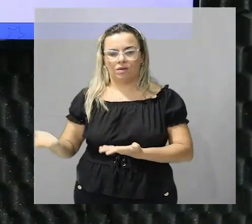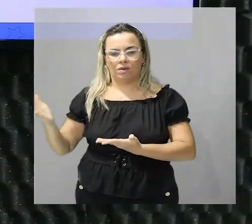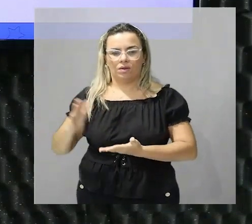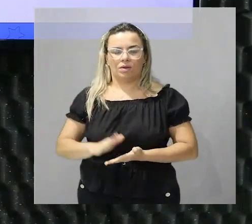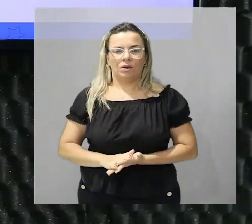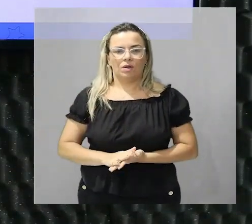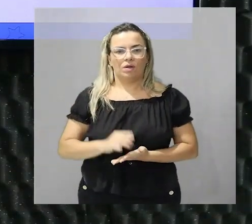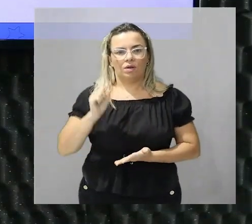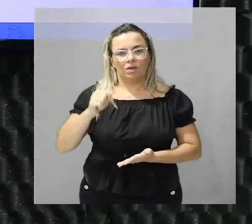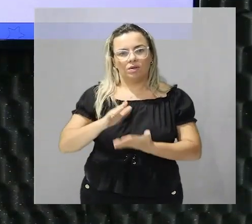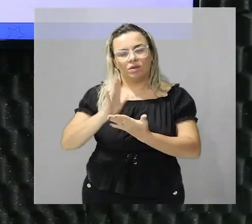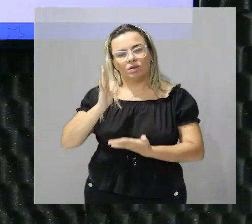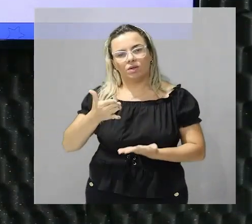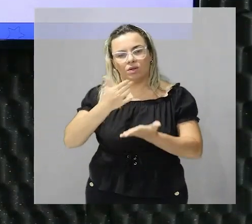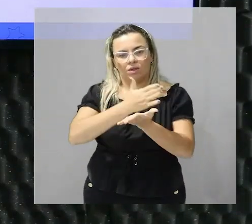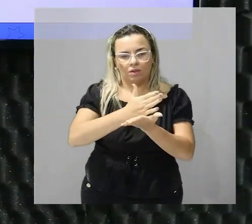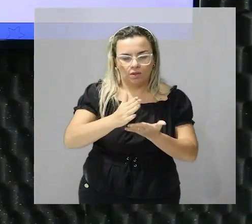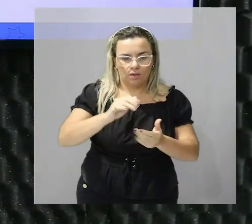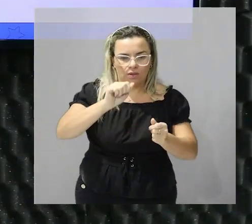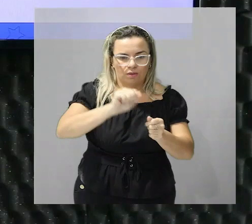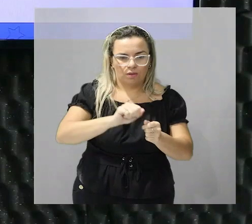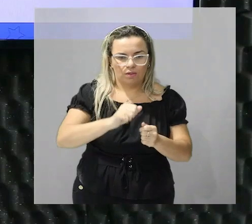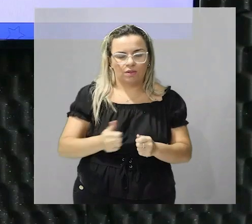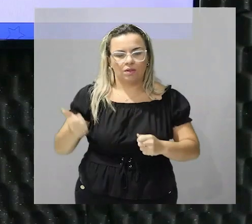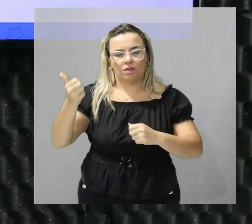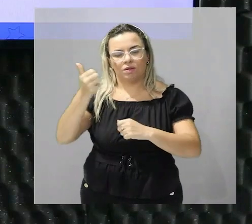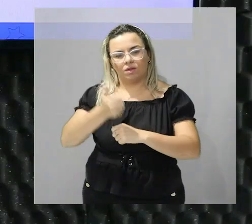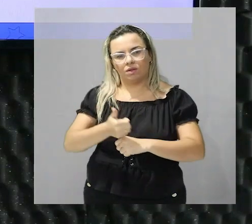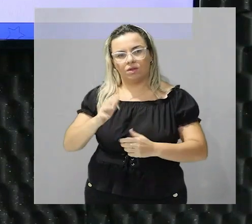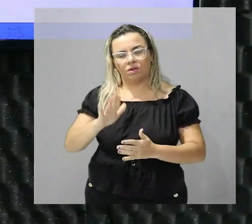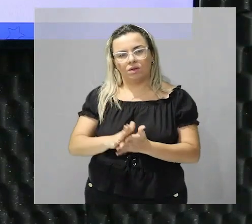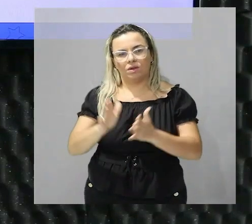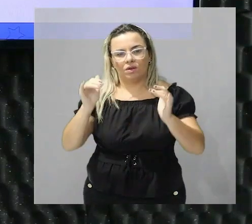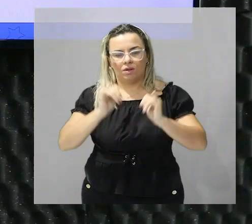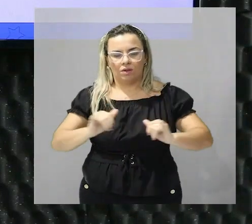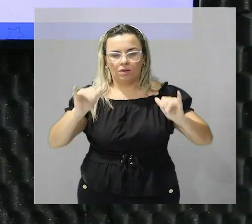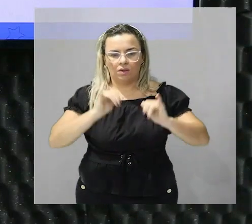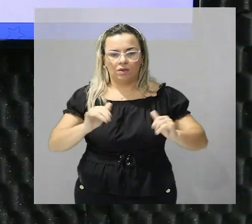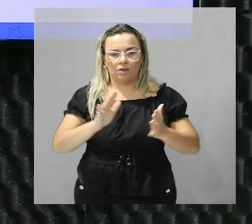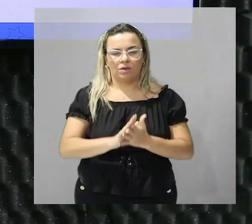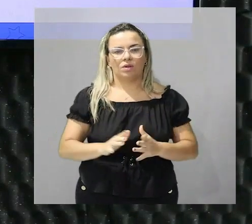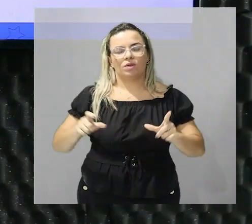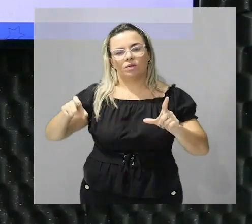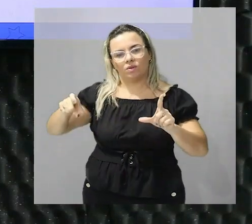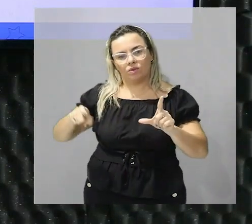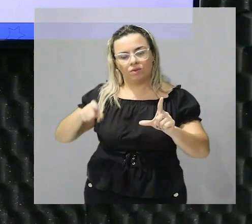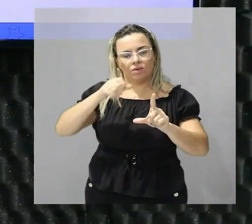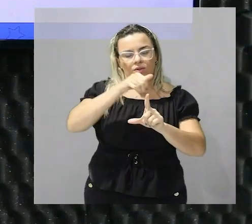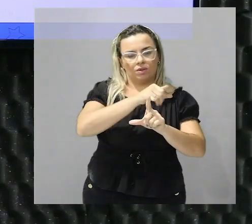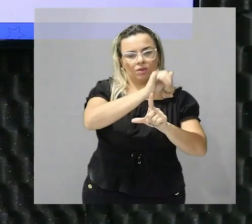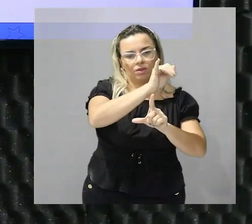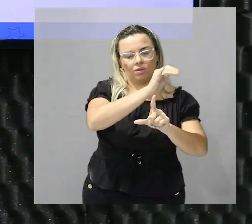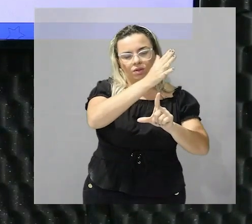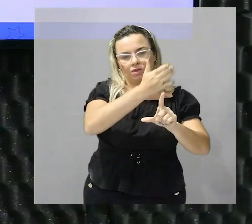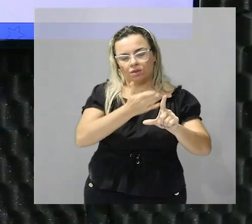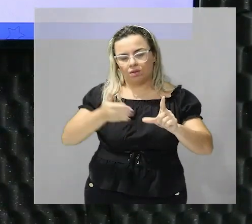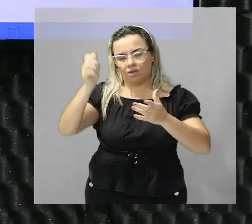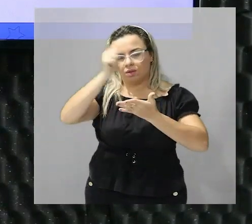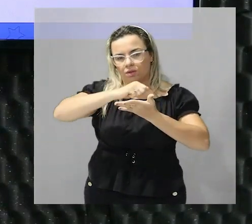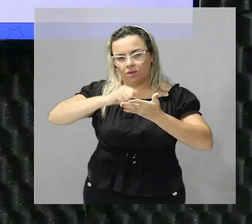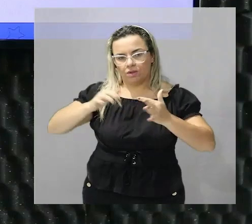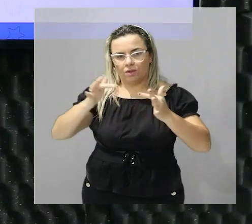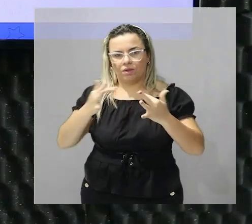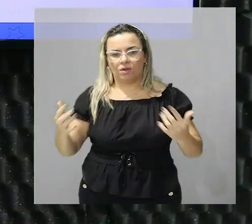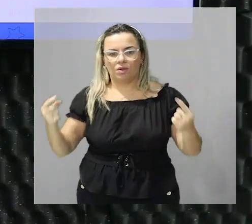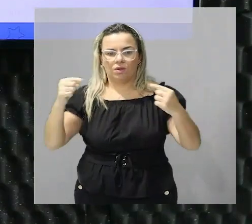ponto, nós já começamos a fazer a substituição lá a informação do X e do Y nessa escrita da